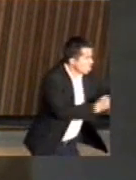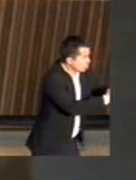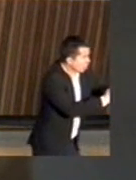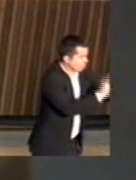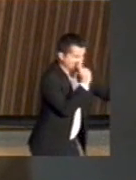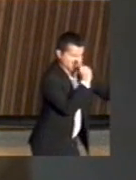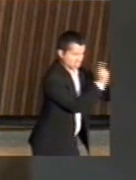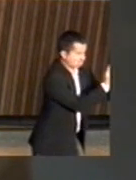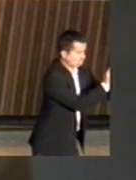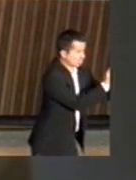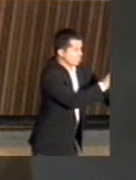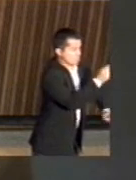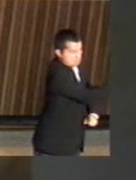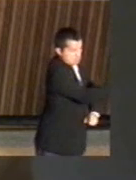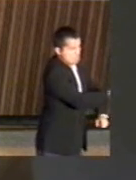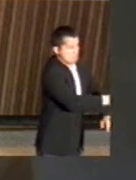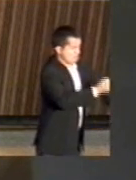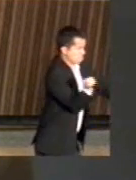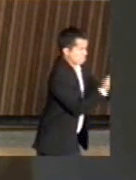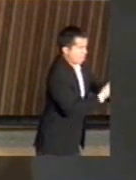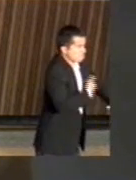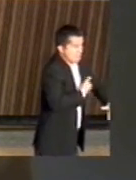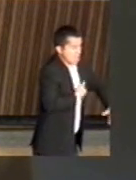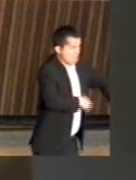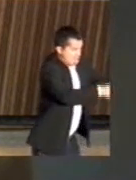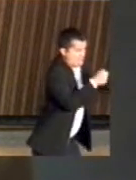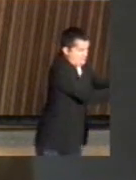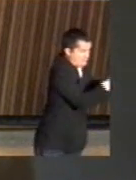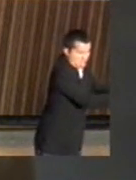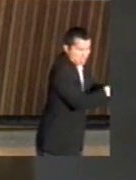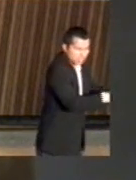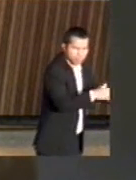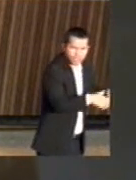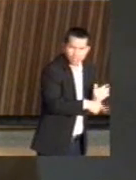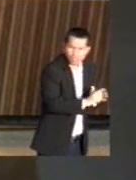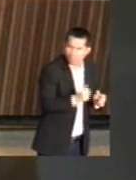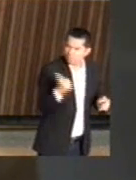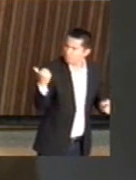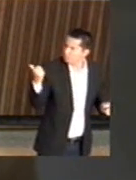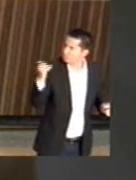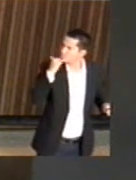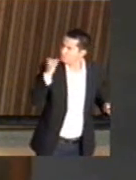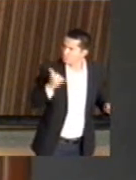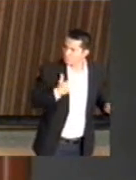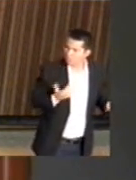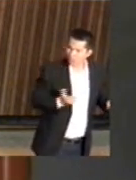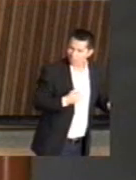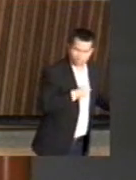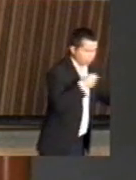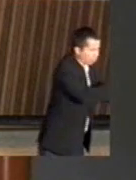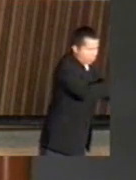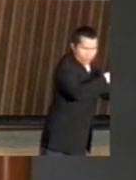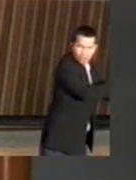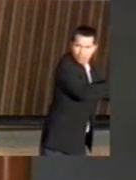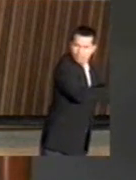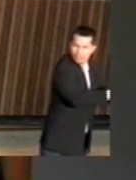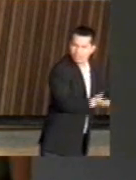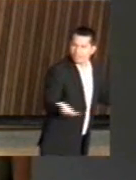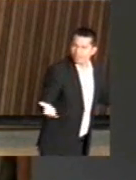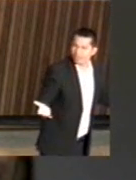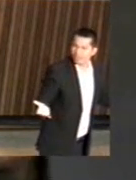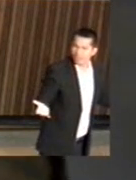que abriu mão dos seus direitos de Senhor absoluto e de julgar toda a